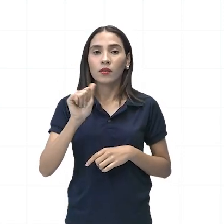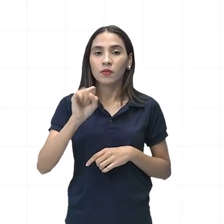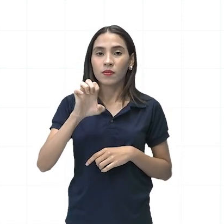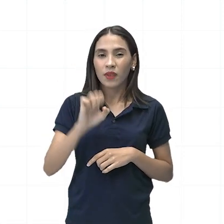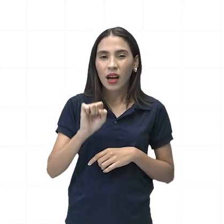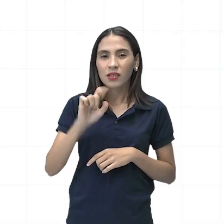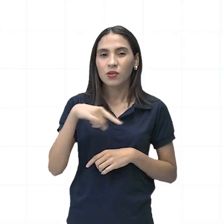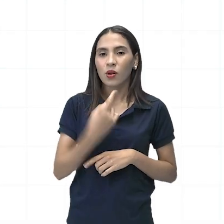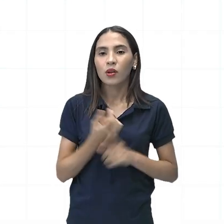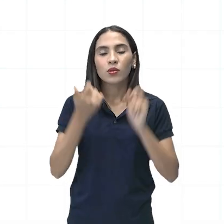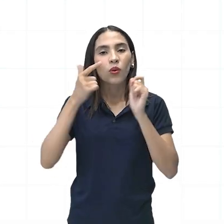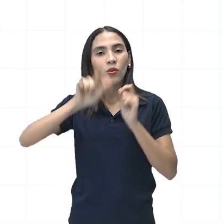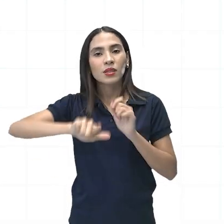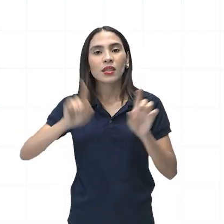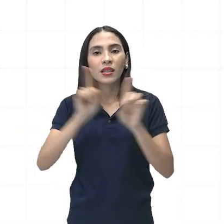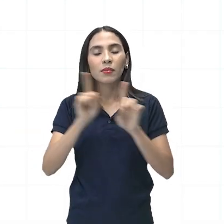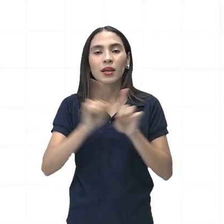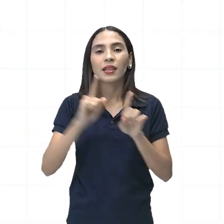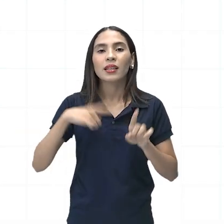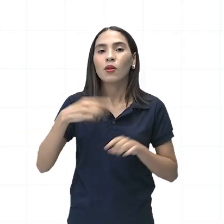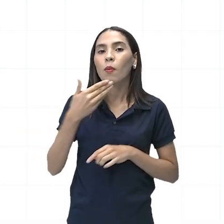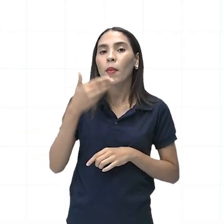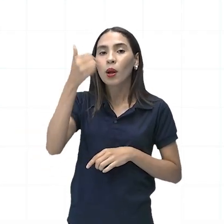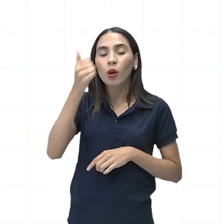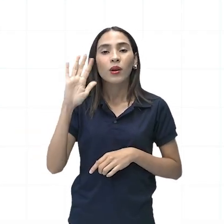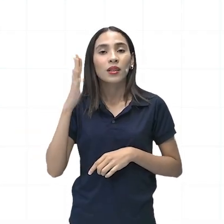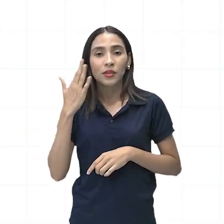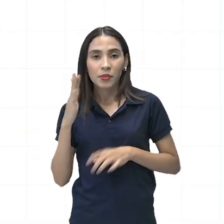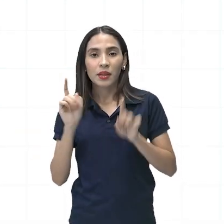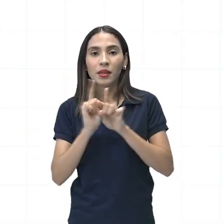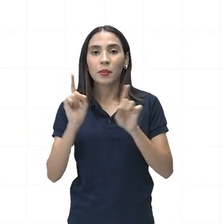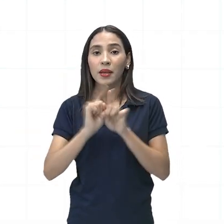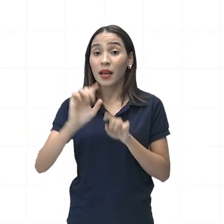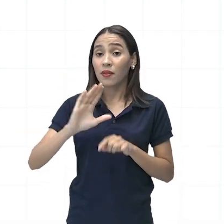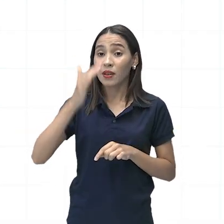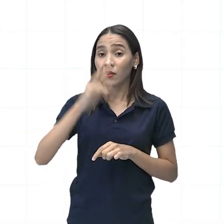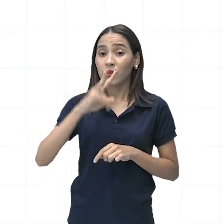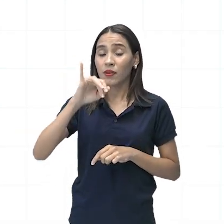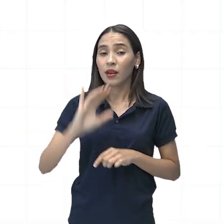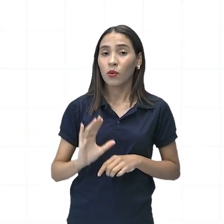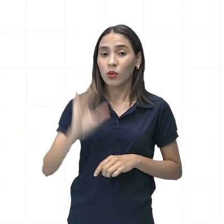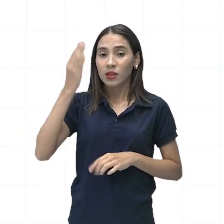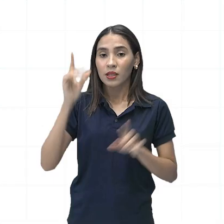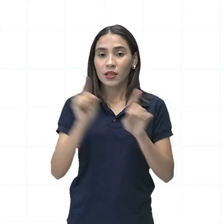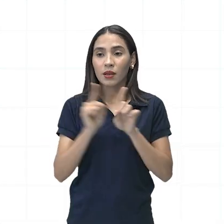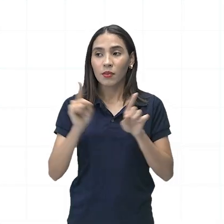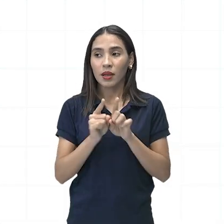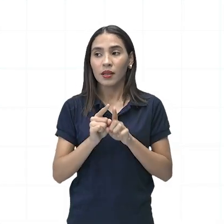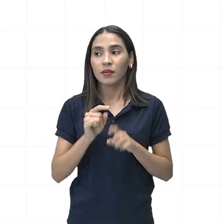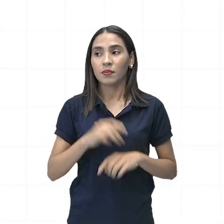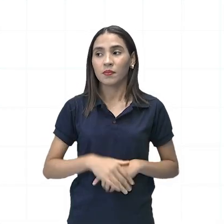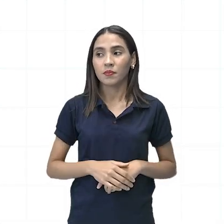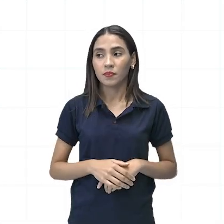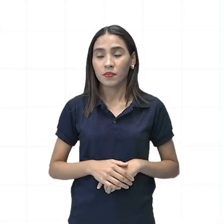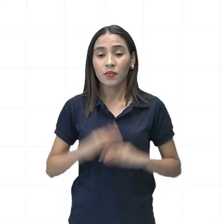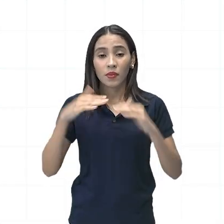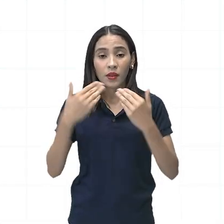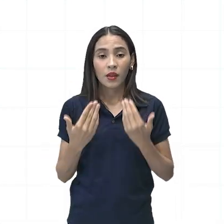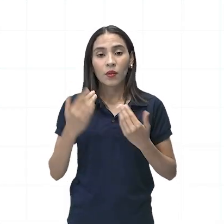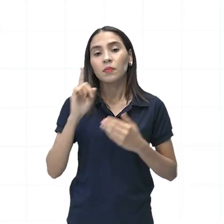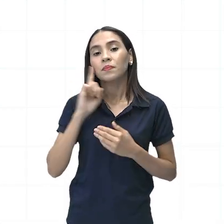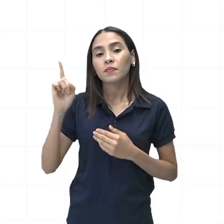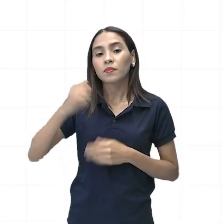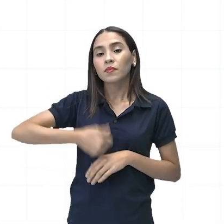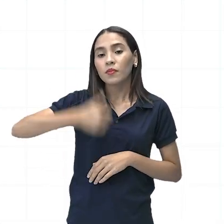didáticas para que nós possamos ter um melhor entendimento dos eventos que estão ocorrendo dentro da meiose. Então, vamos